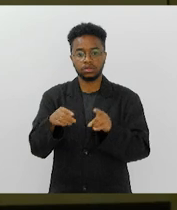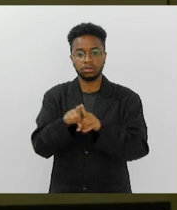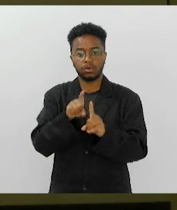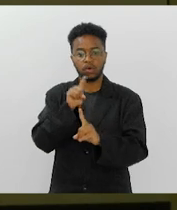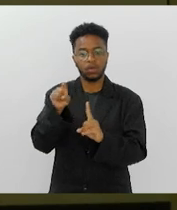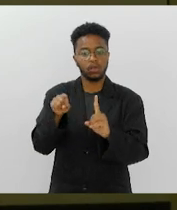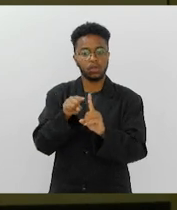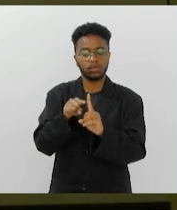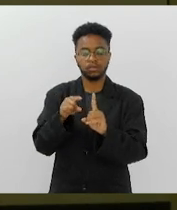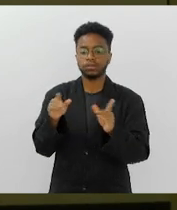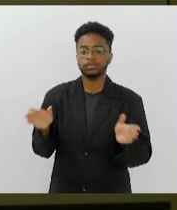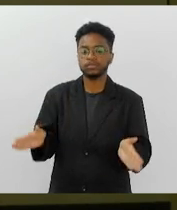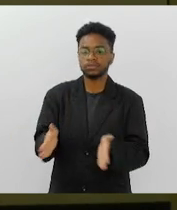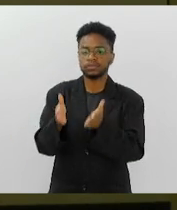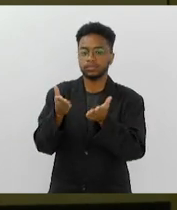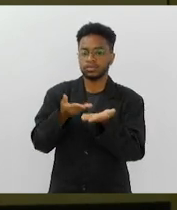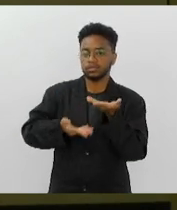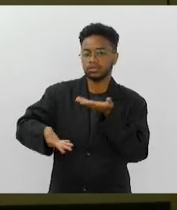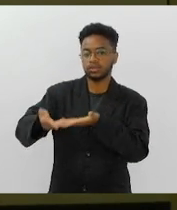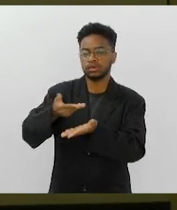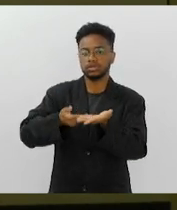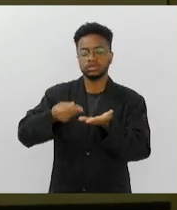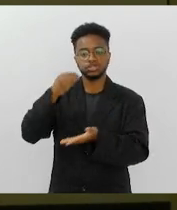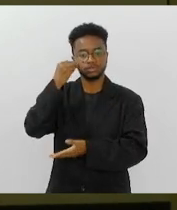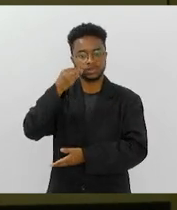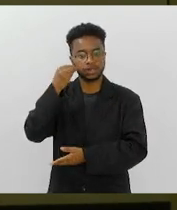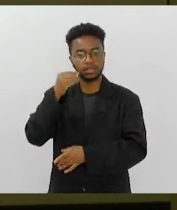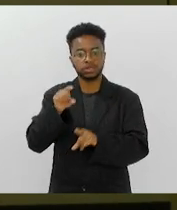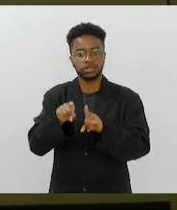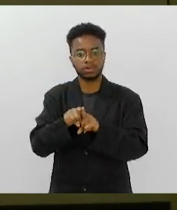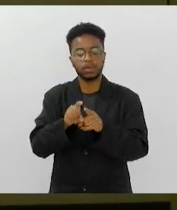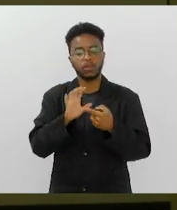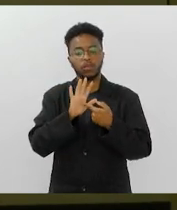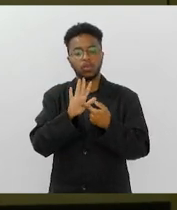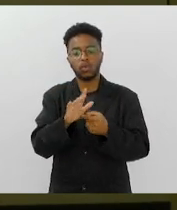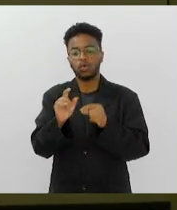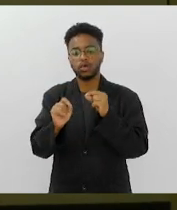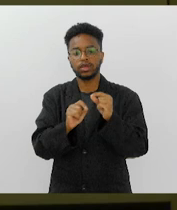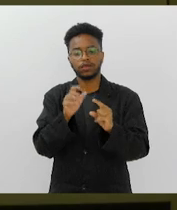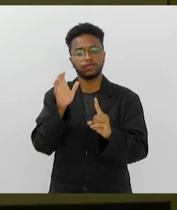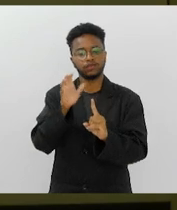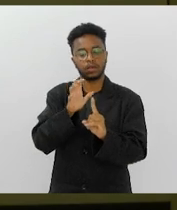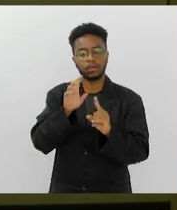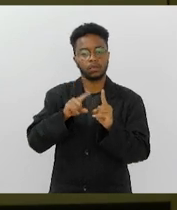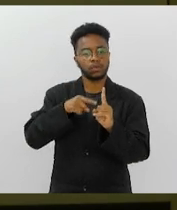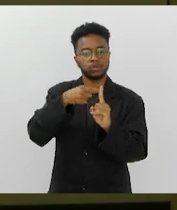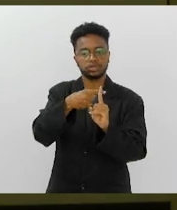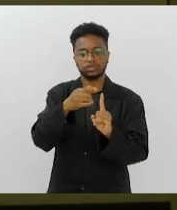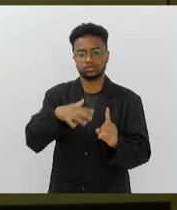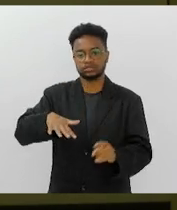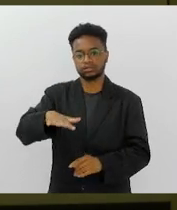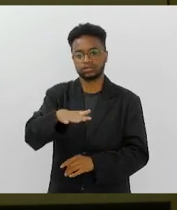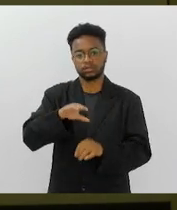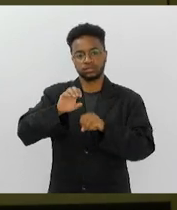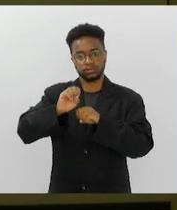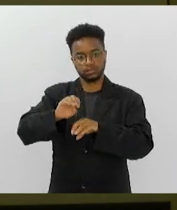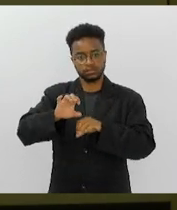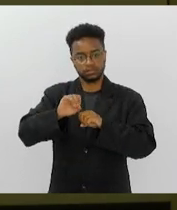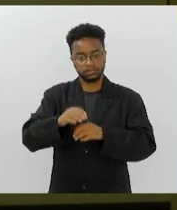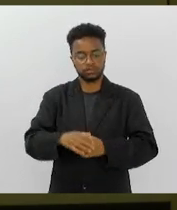de experiências, destacando iniciativas que impactam positivamente o ambiente educacional. Nós temos, então,